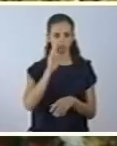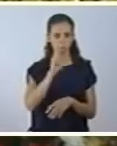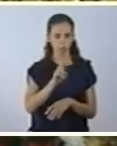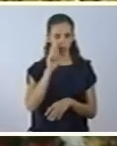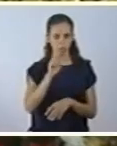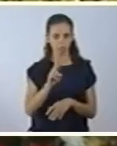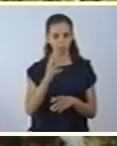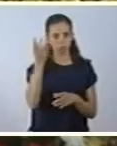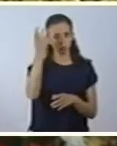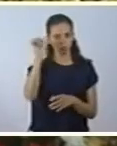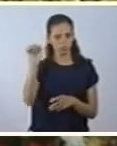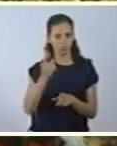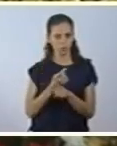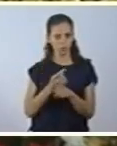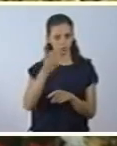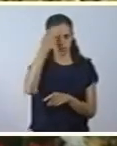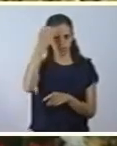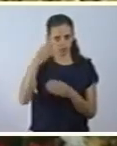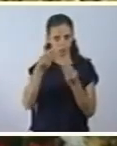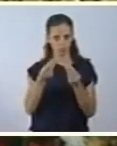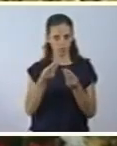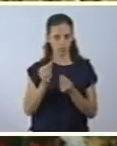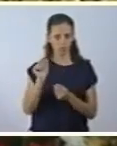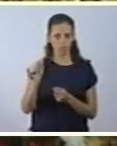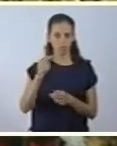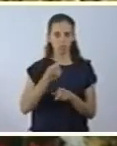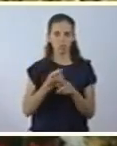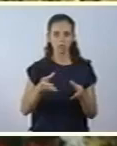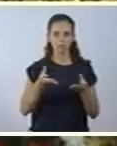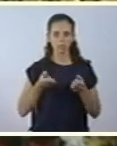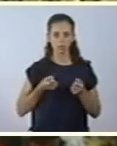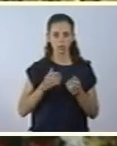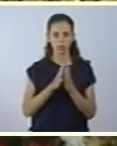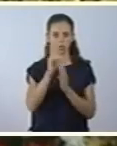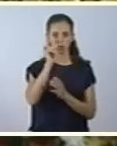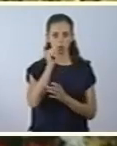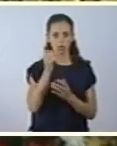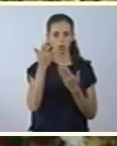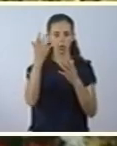da sua majestade. Porque ele recebeu de Deus Pai honra e